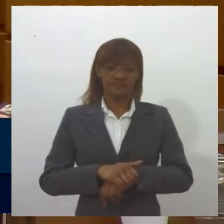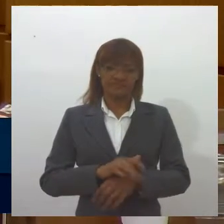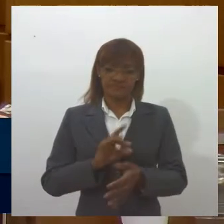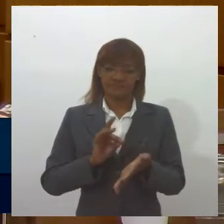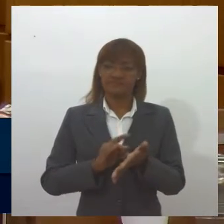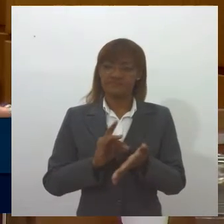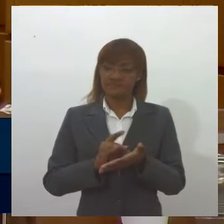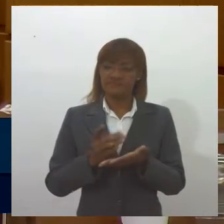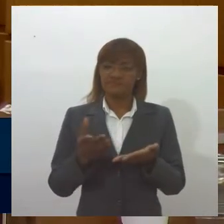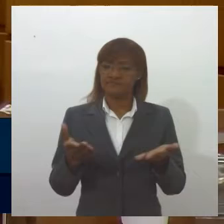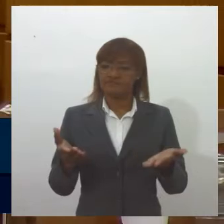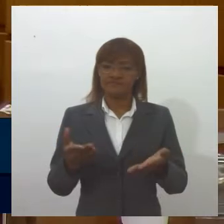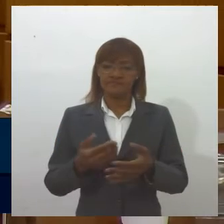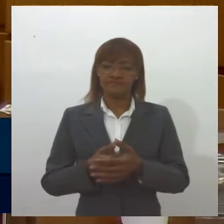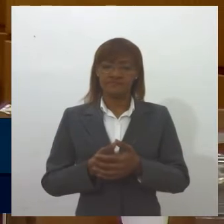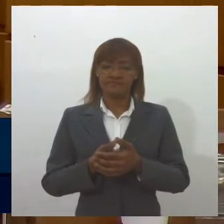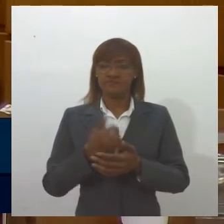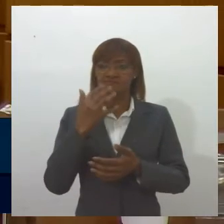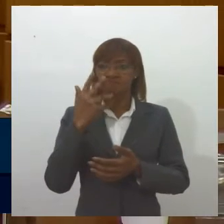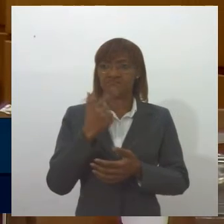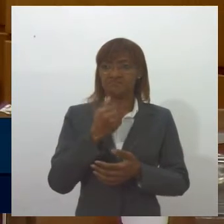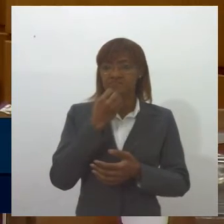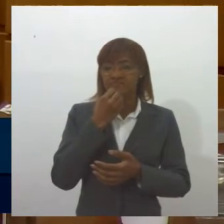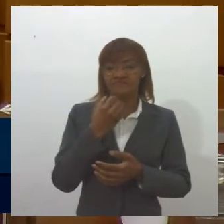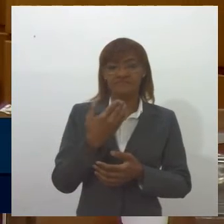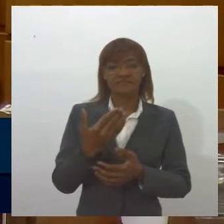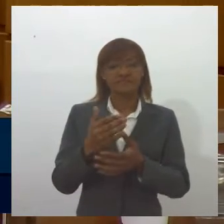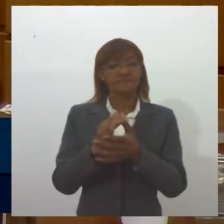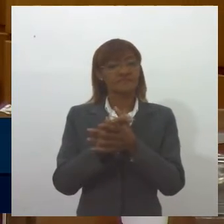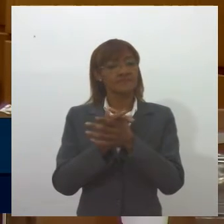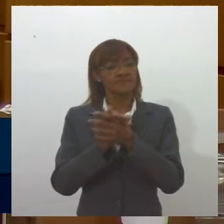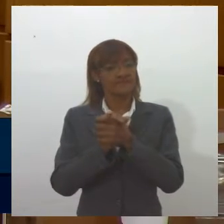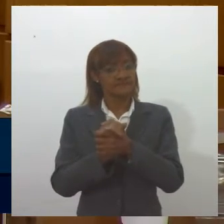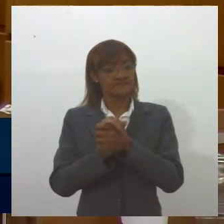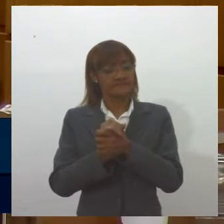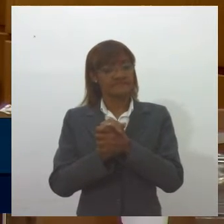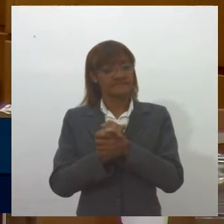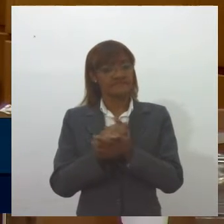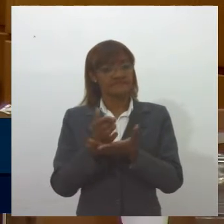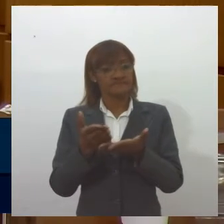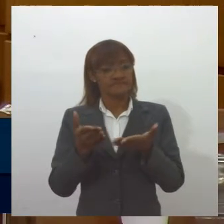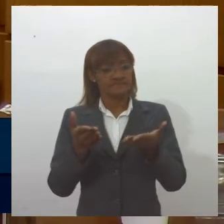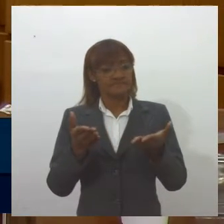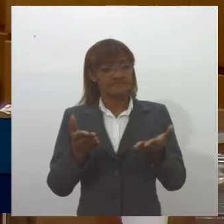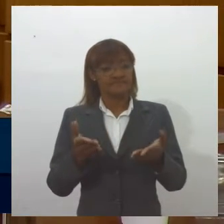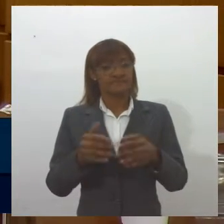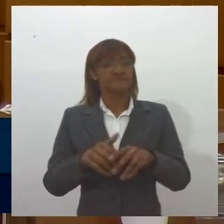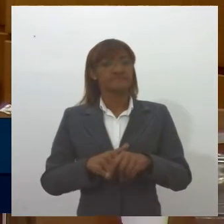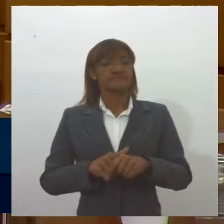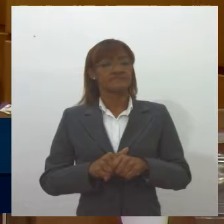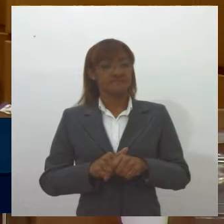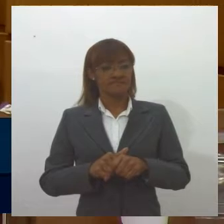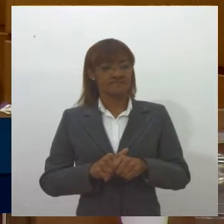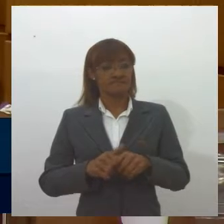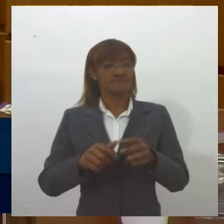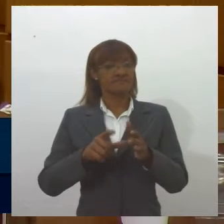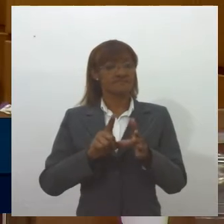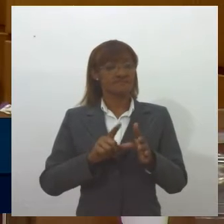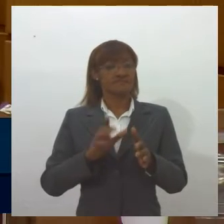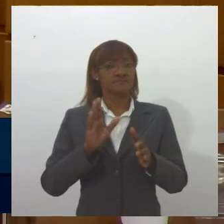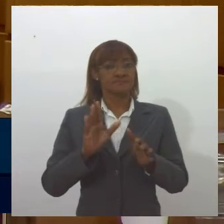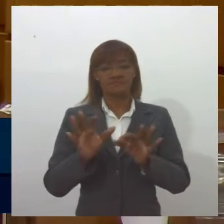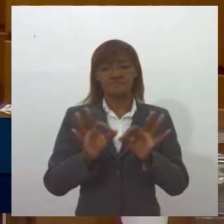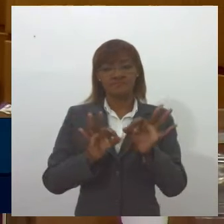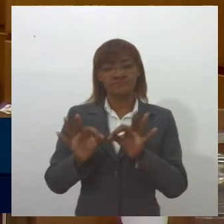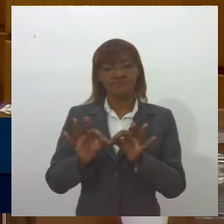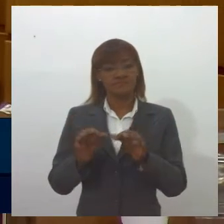fiquei assim, maravilhada. Então, a gente só tem aqui a parabenizar, né, porque era um espaço que estava lá ocioso, tinha sido feito, e além